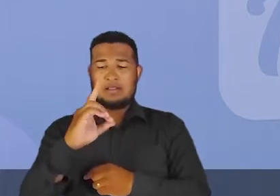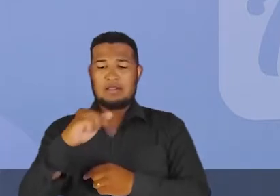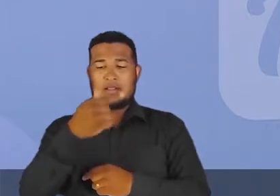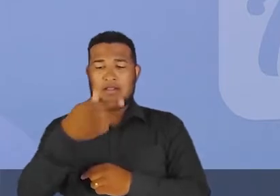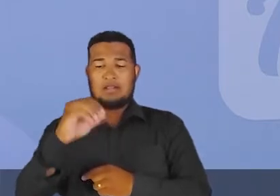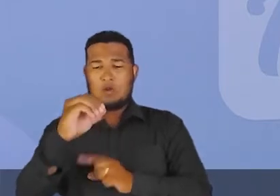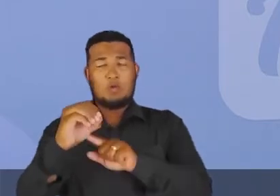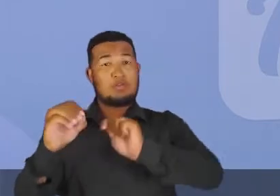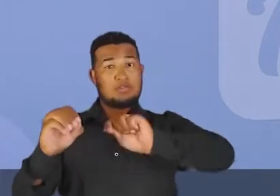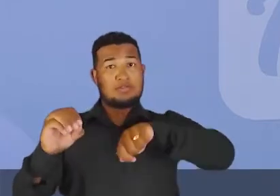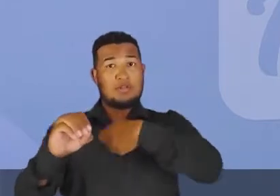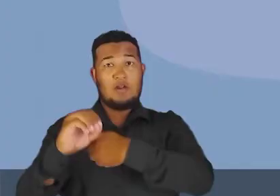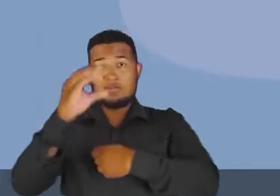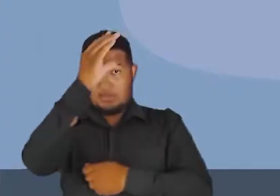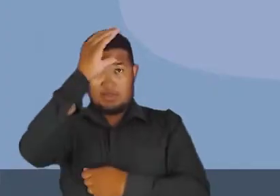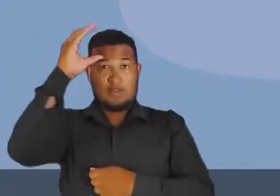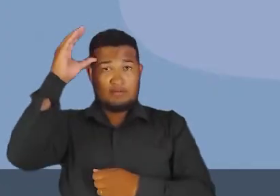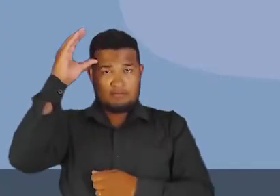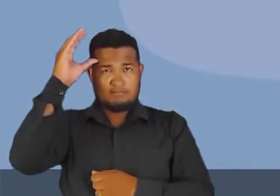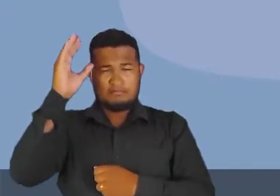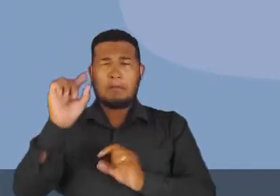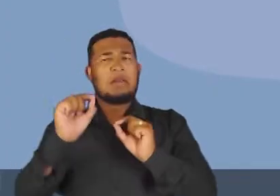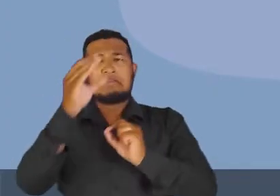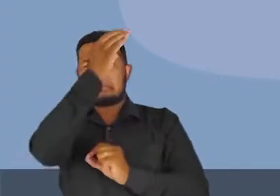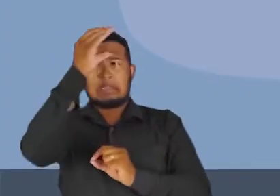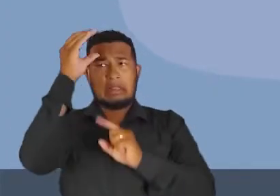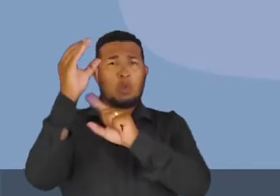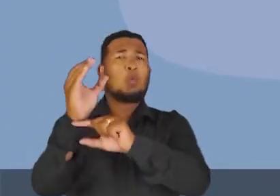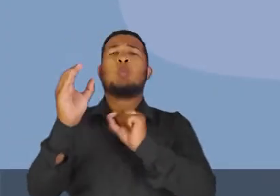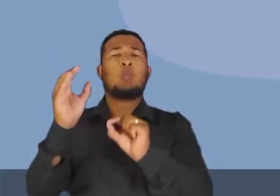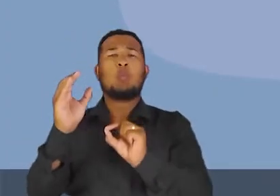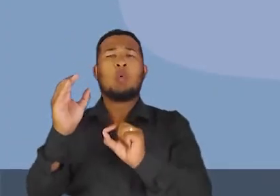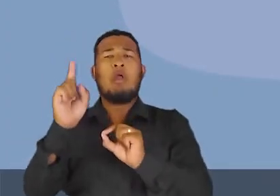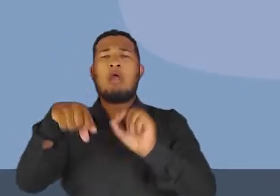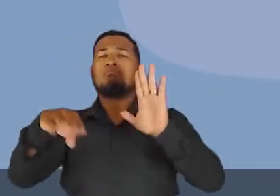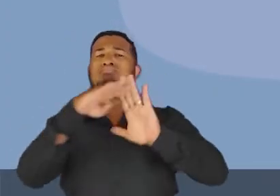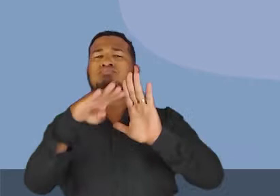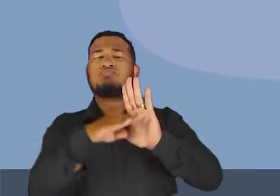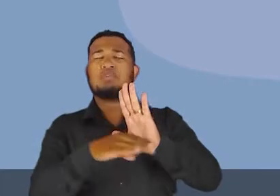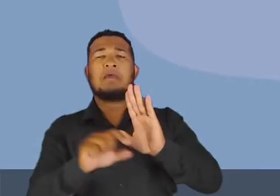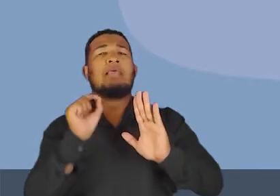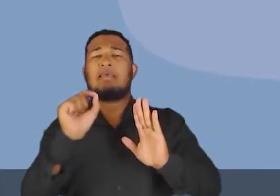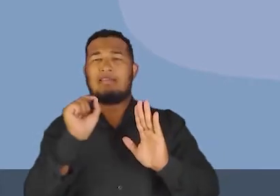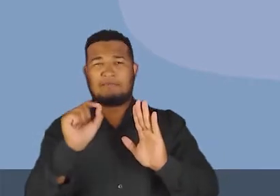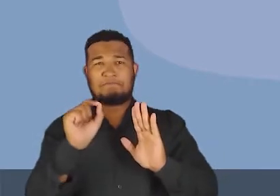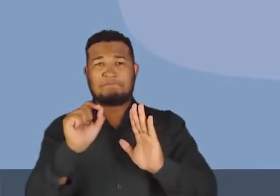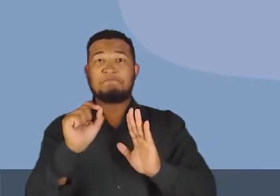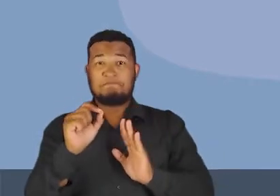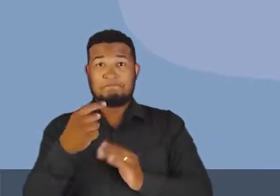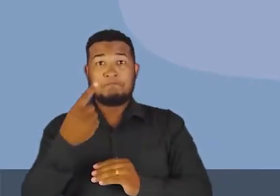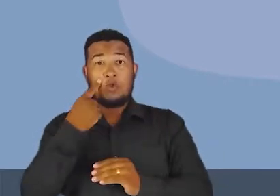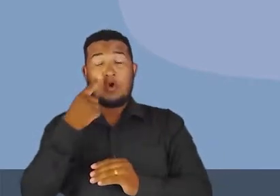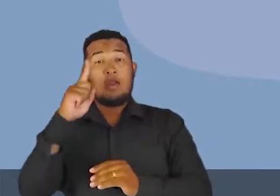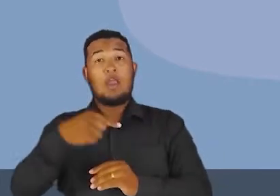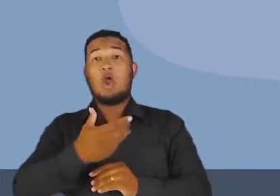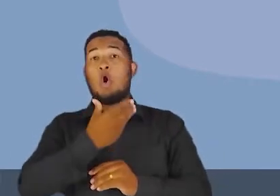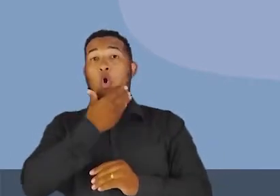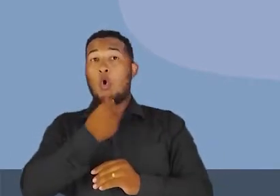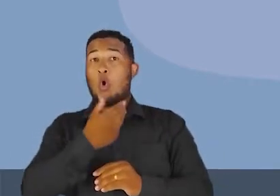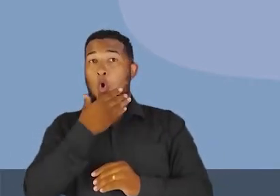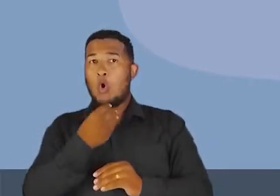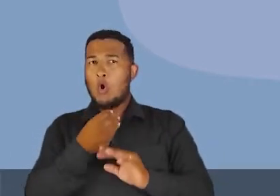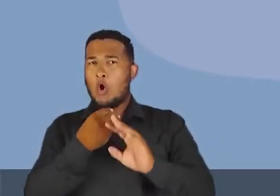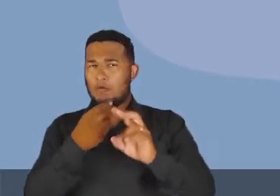no mundo grego? Olha lá na tela. Quem que era considerado cidadão no mundo grego? Os